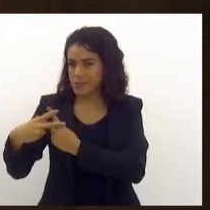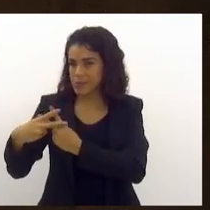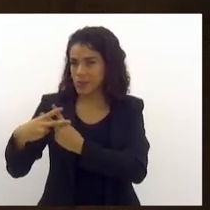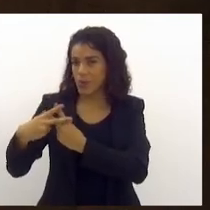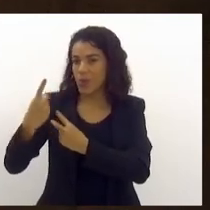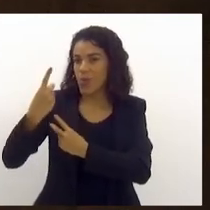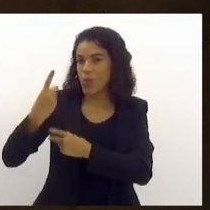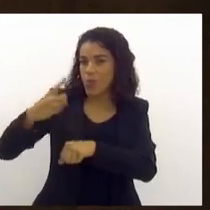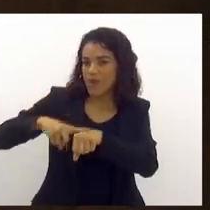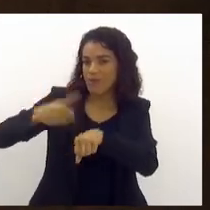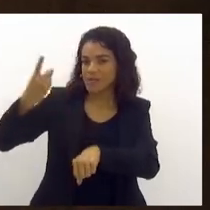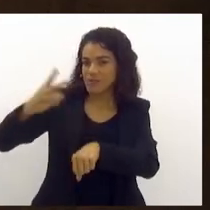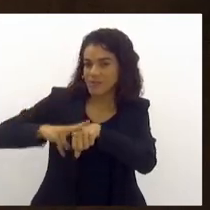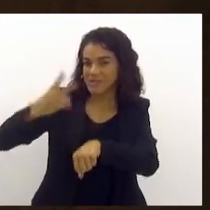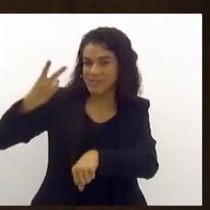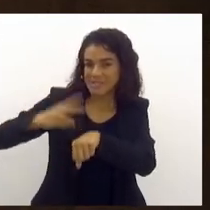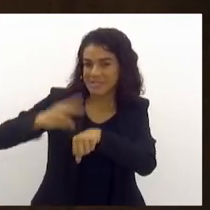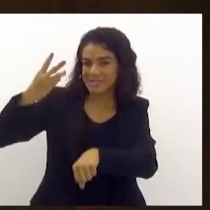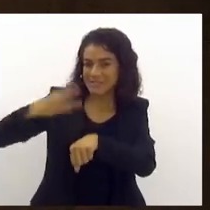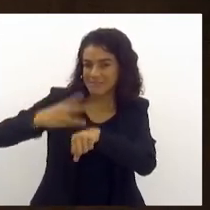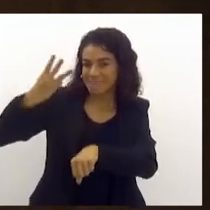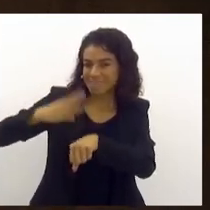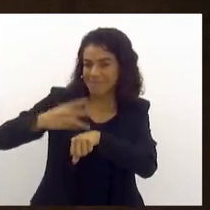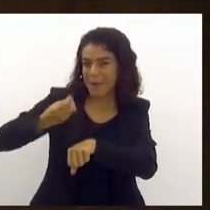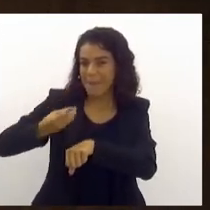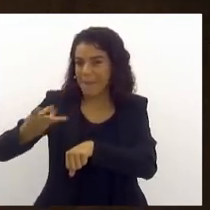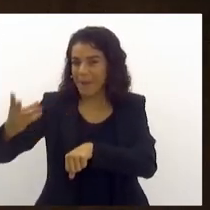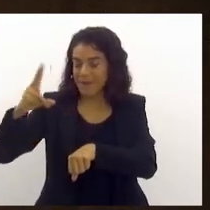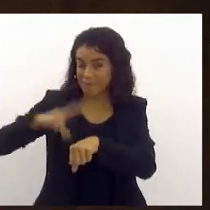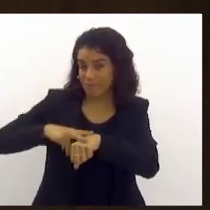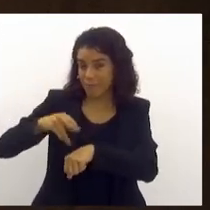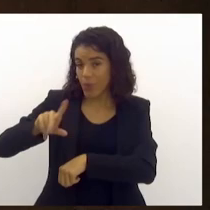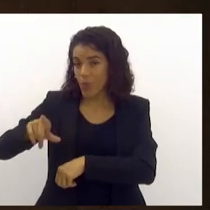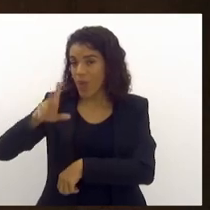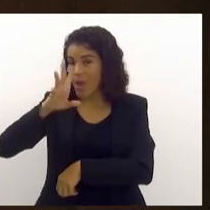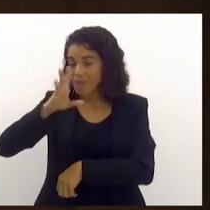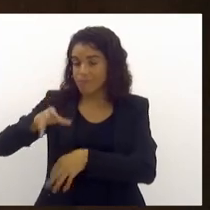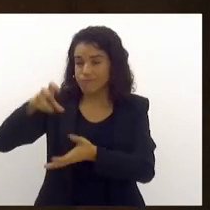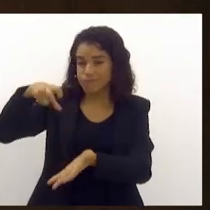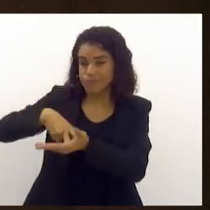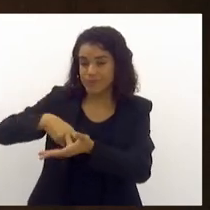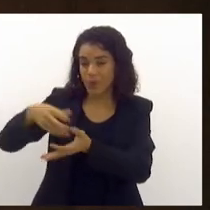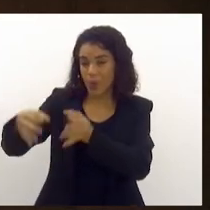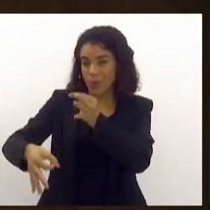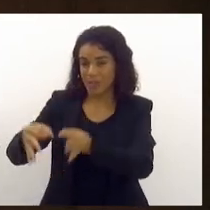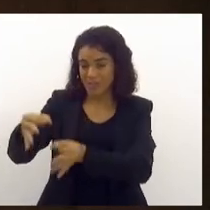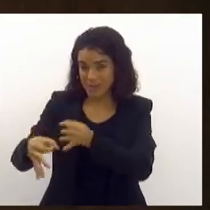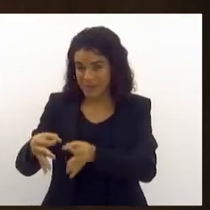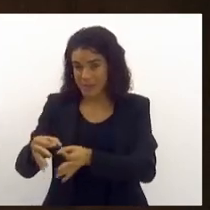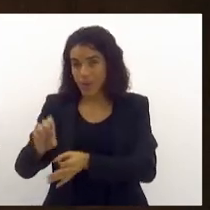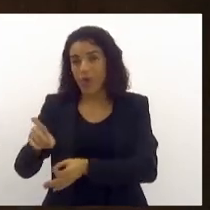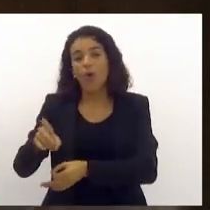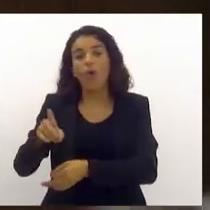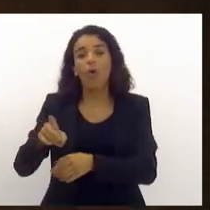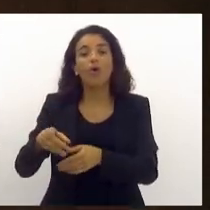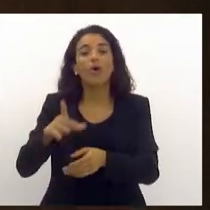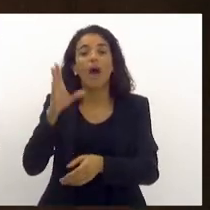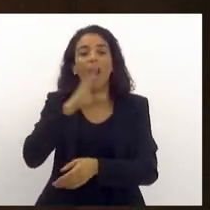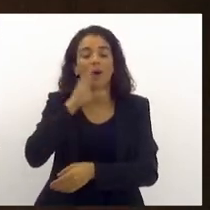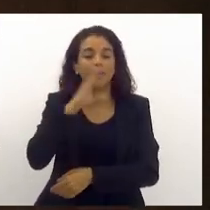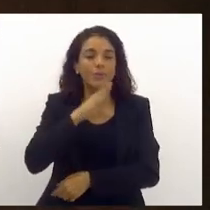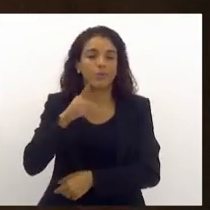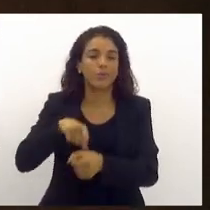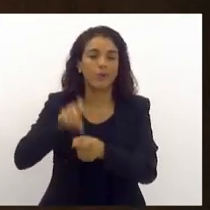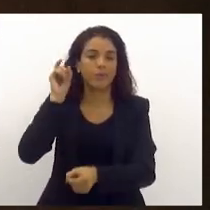seguidamente, como as polícias bem o sabem, não é condenado, ou quando condenado sai muito rápido do sistema